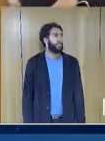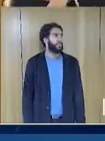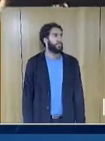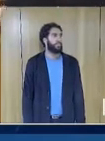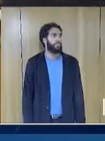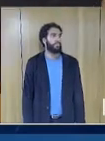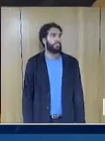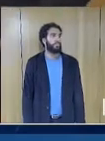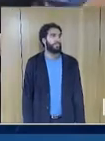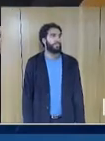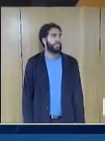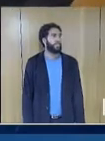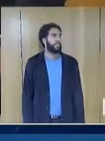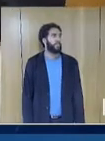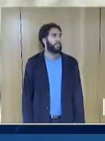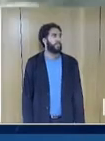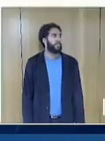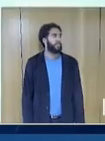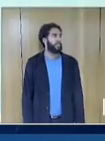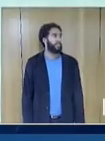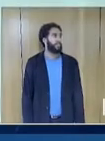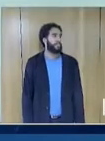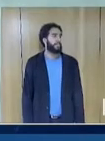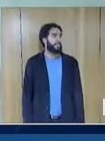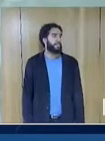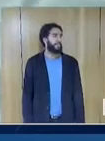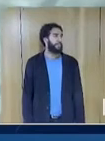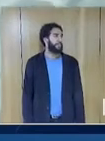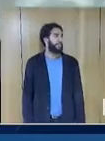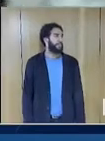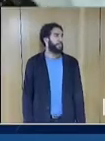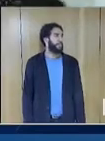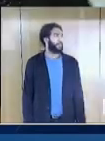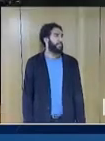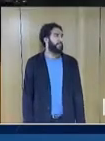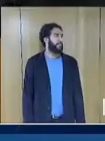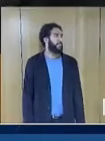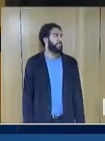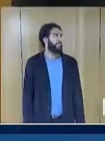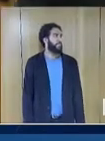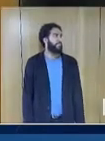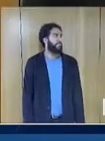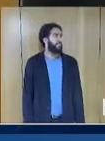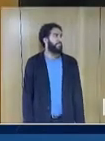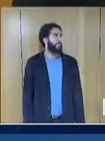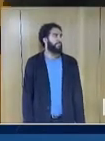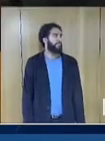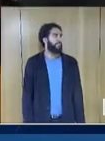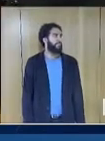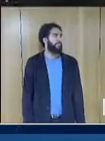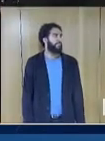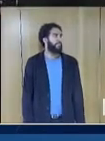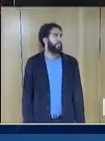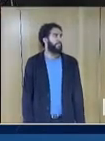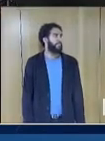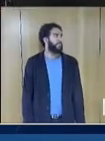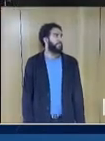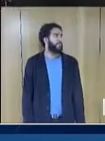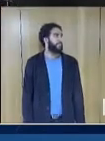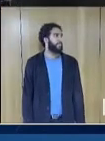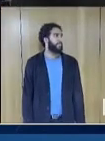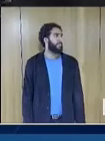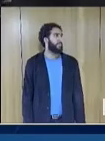se recusavam, né, a admitir tanto o Elcio como o Rony sobre a própria participação deles no crime,